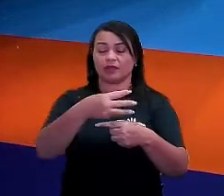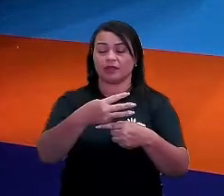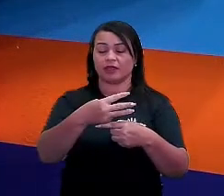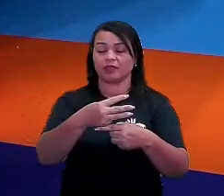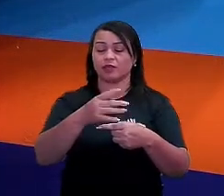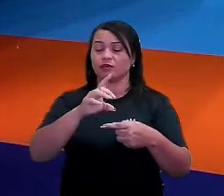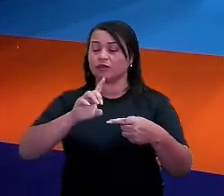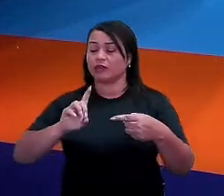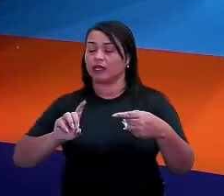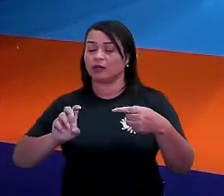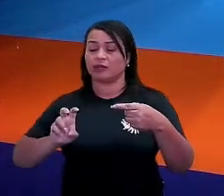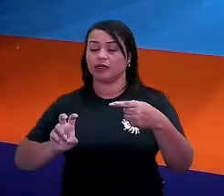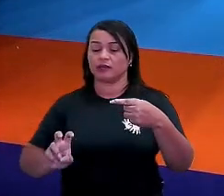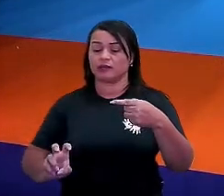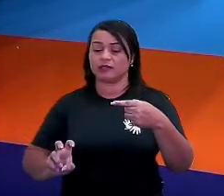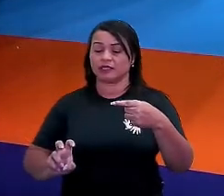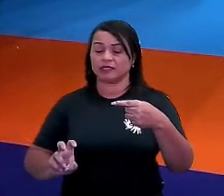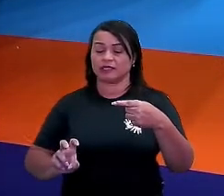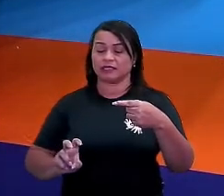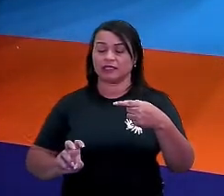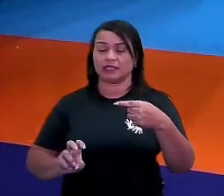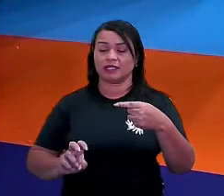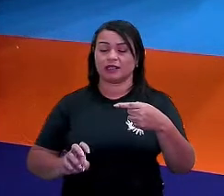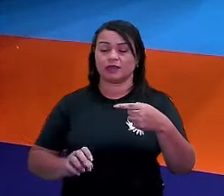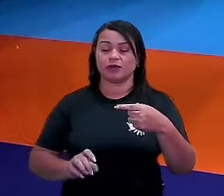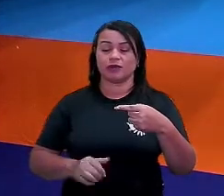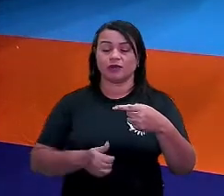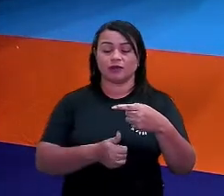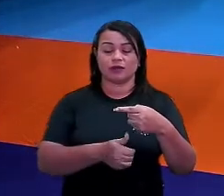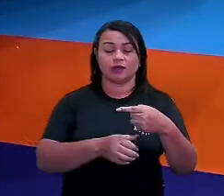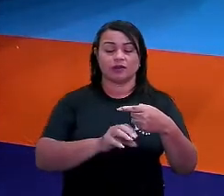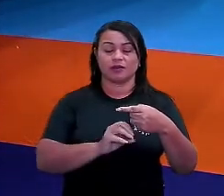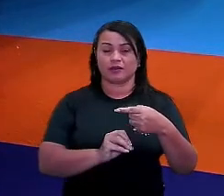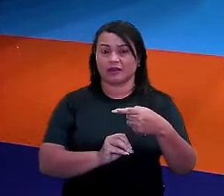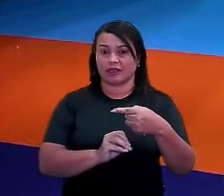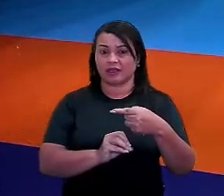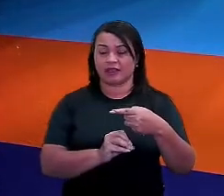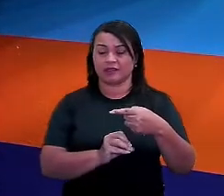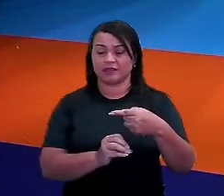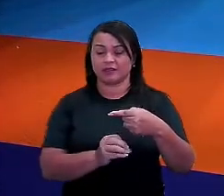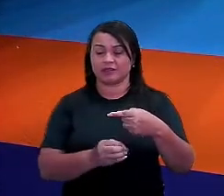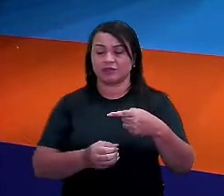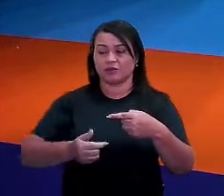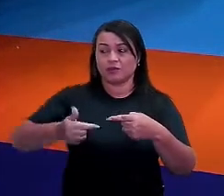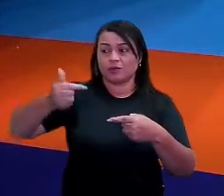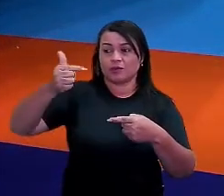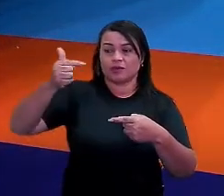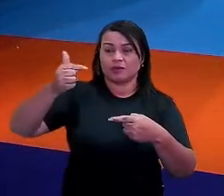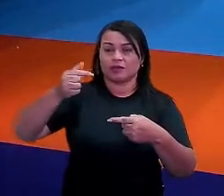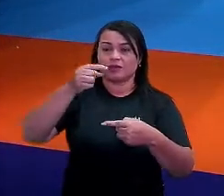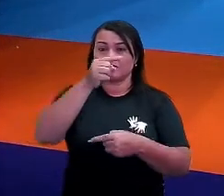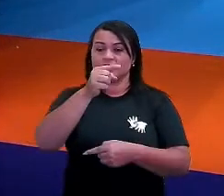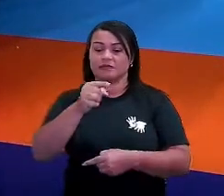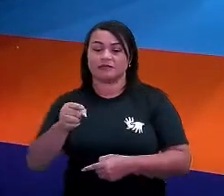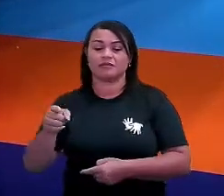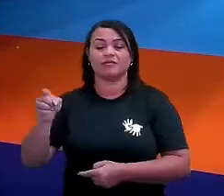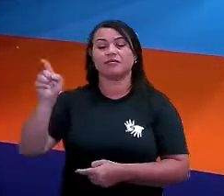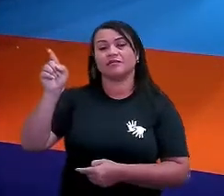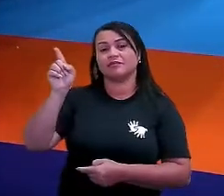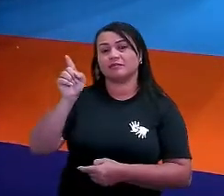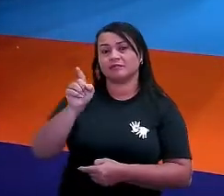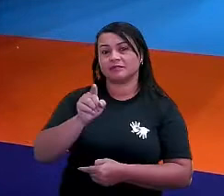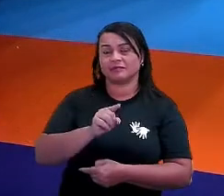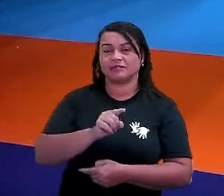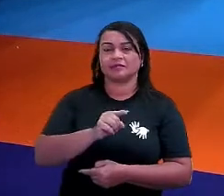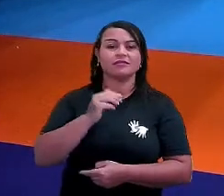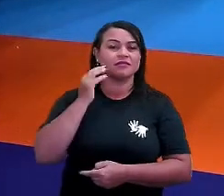né? E denominador da primeira fração vai ser multiplicado com o numerador da segunda fração. Então, essa é